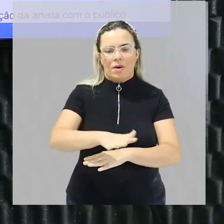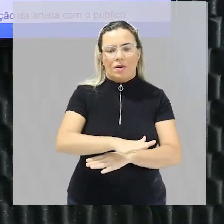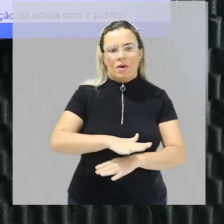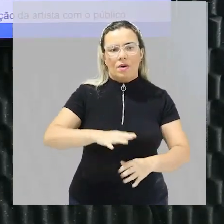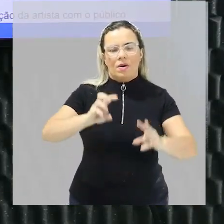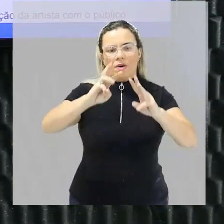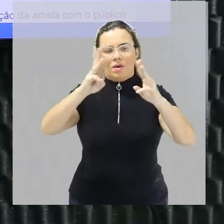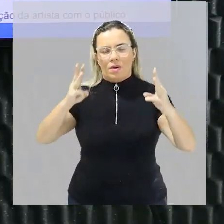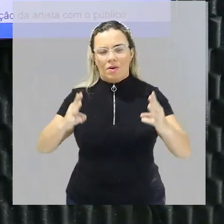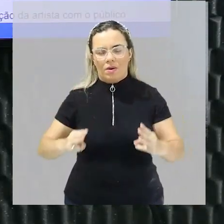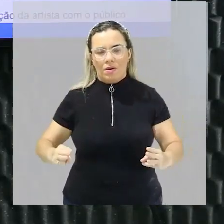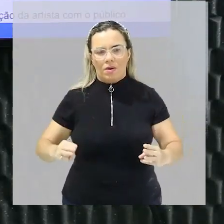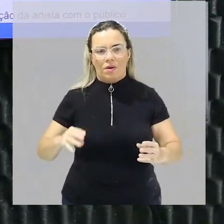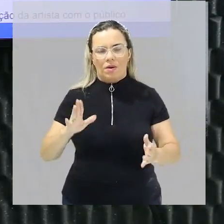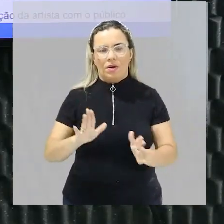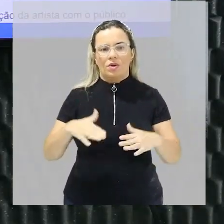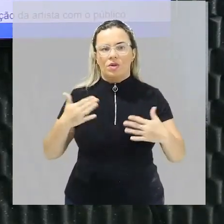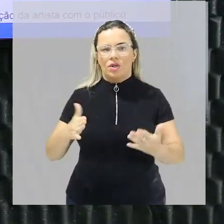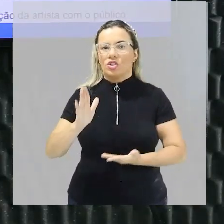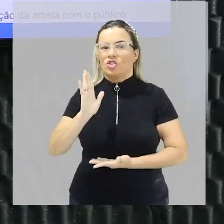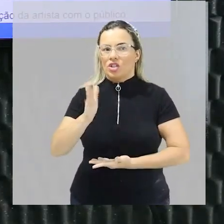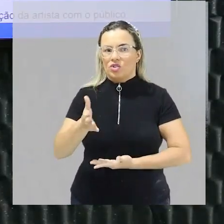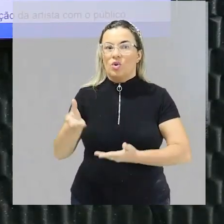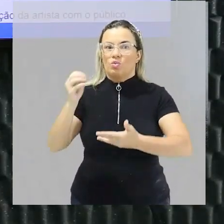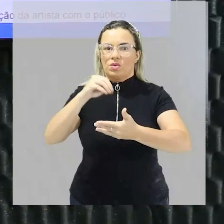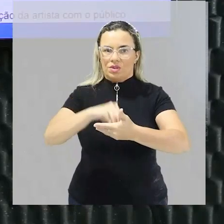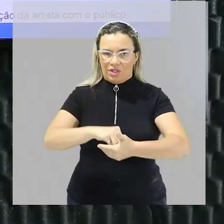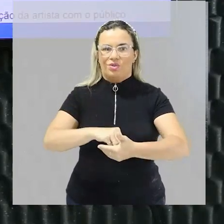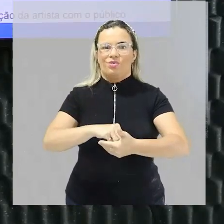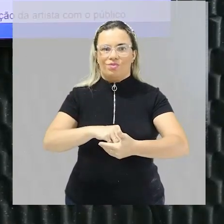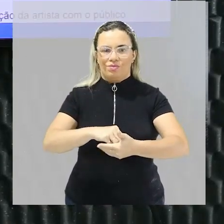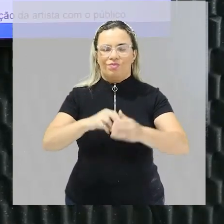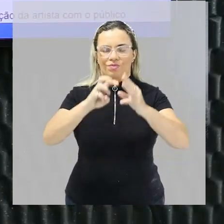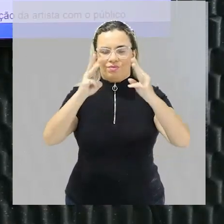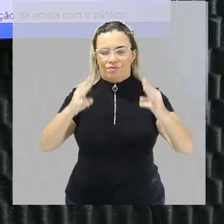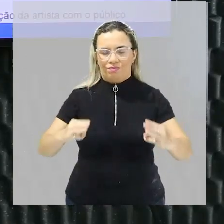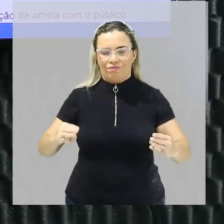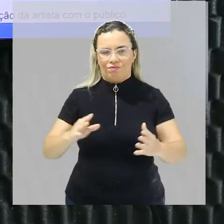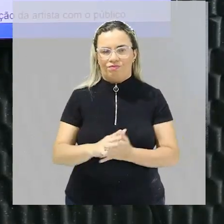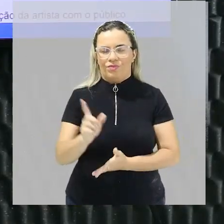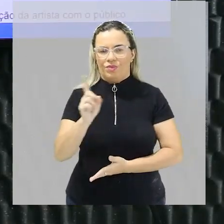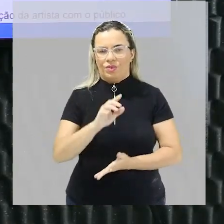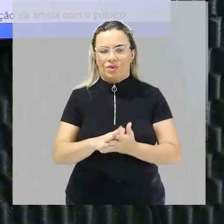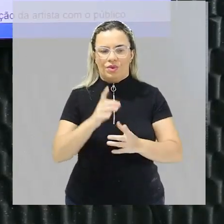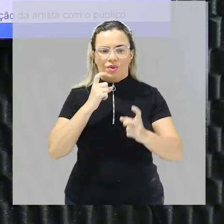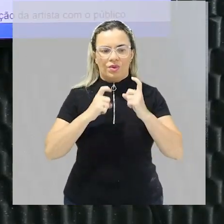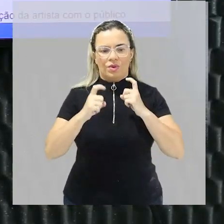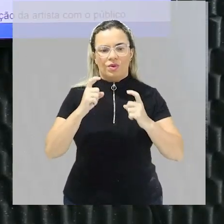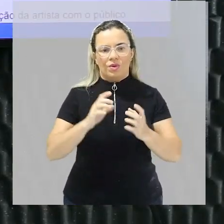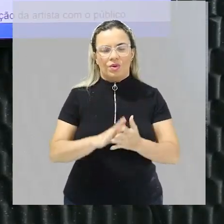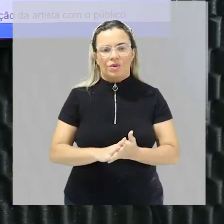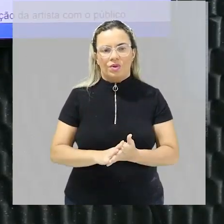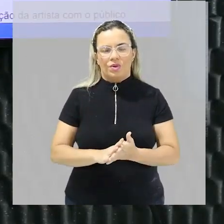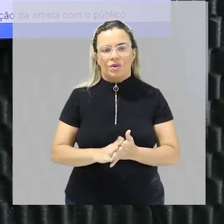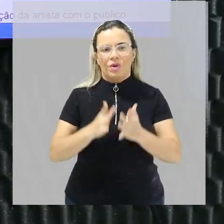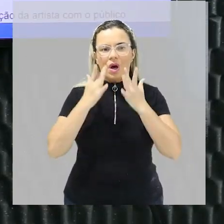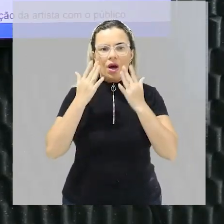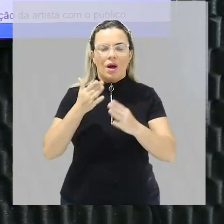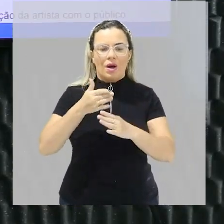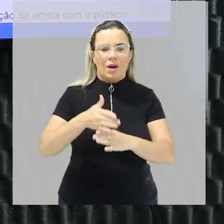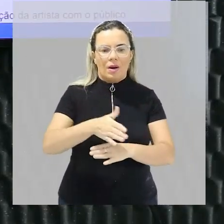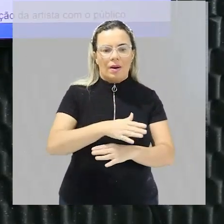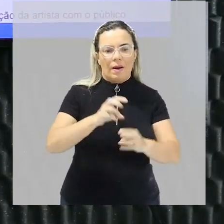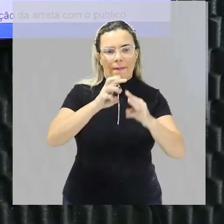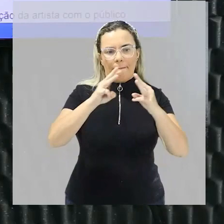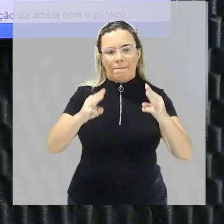museu, muitas delas já estão lá. Então, não é essa a preocupação de trazer ao museu este tipo